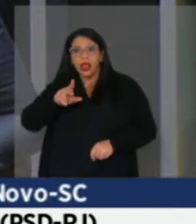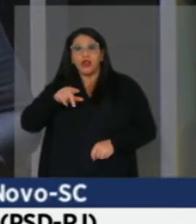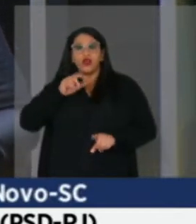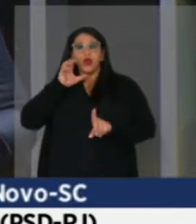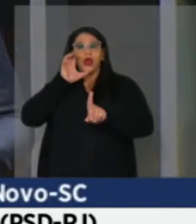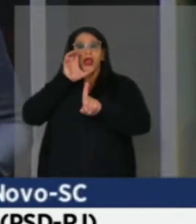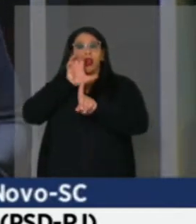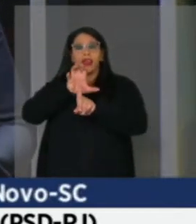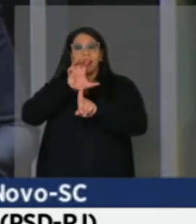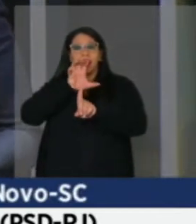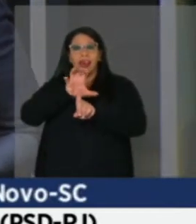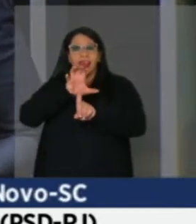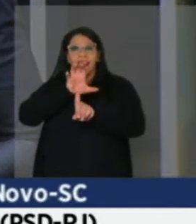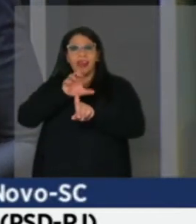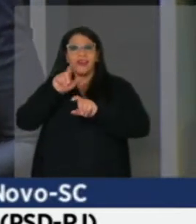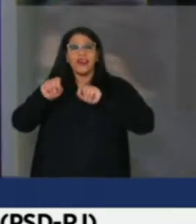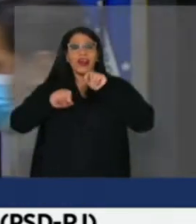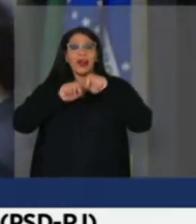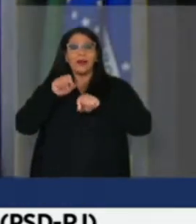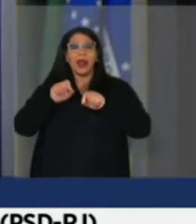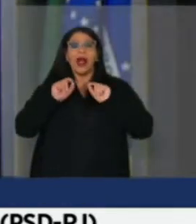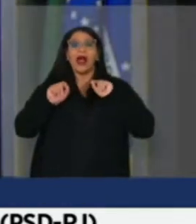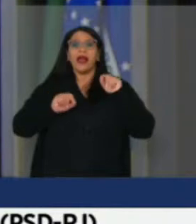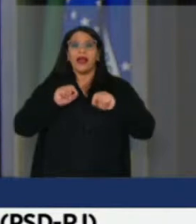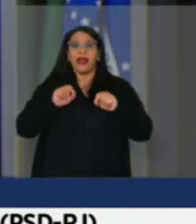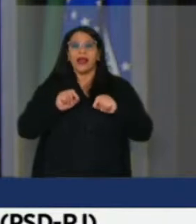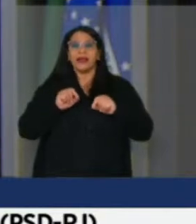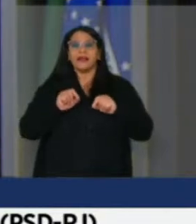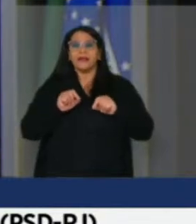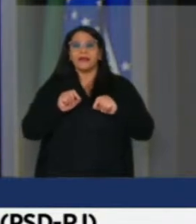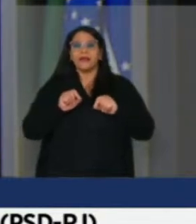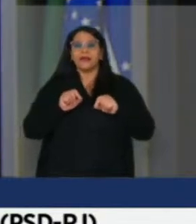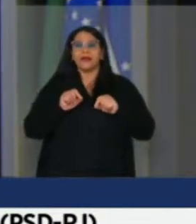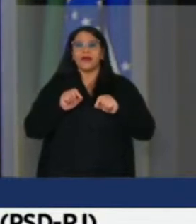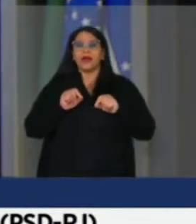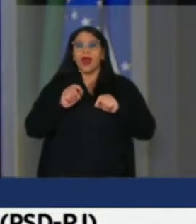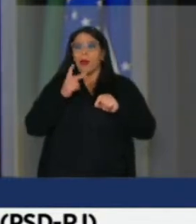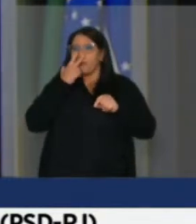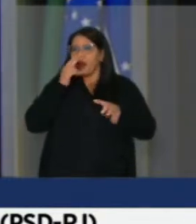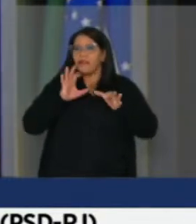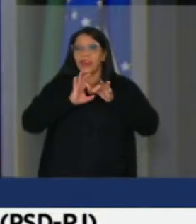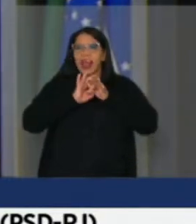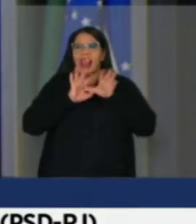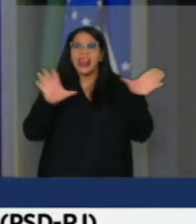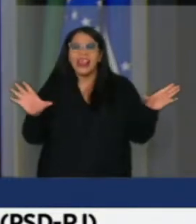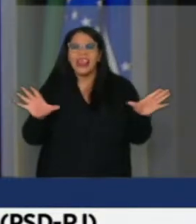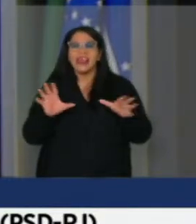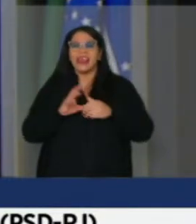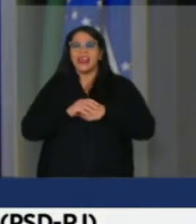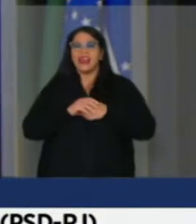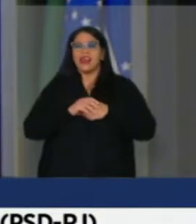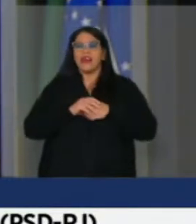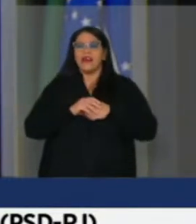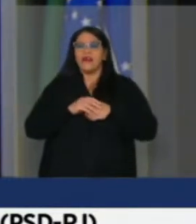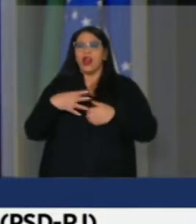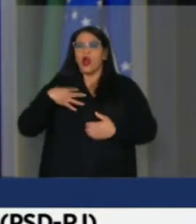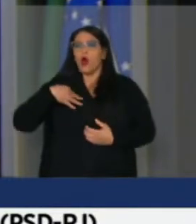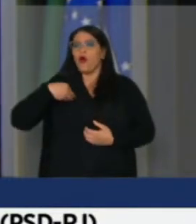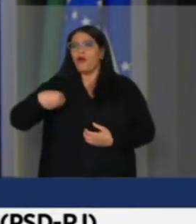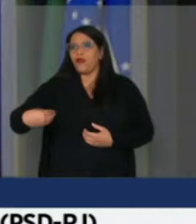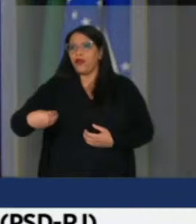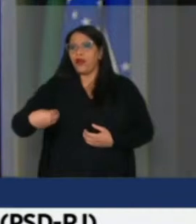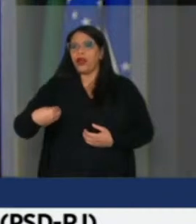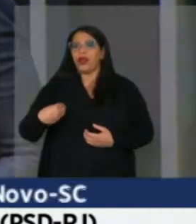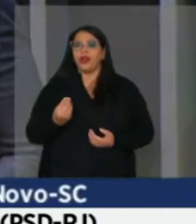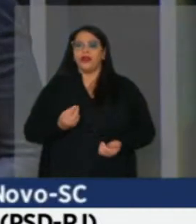influência enquanto parlamentar para safar ou para absolver o seu próprio filho de